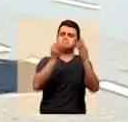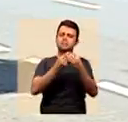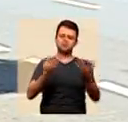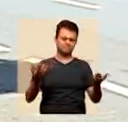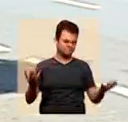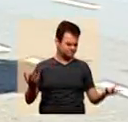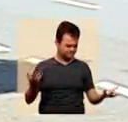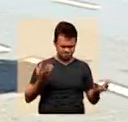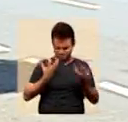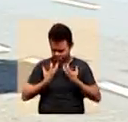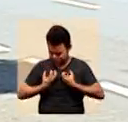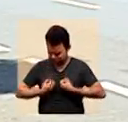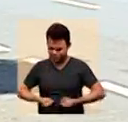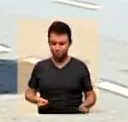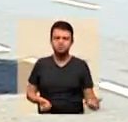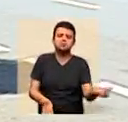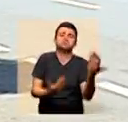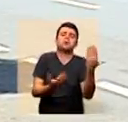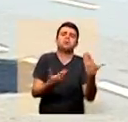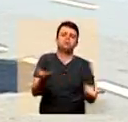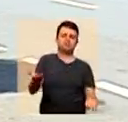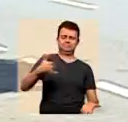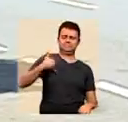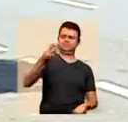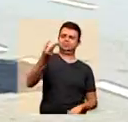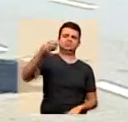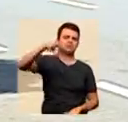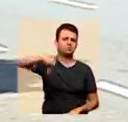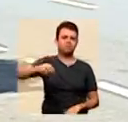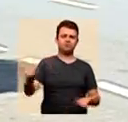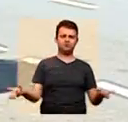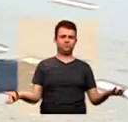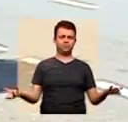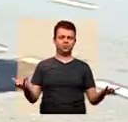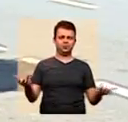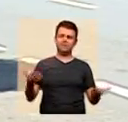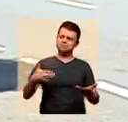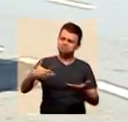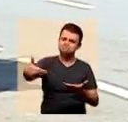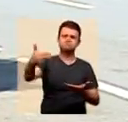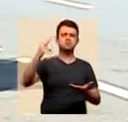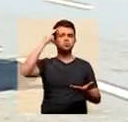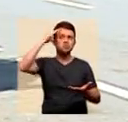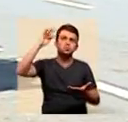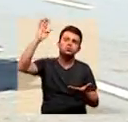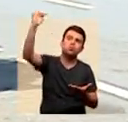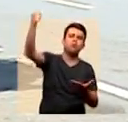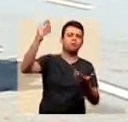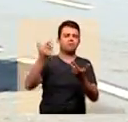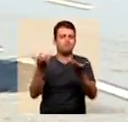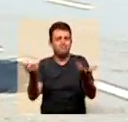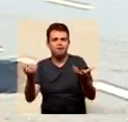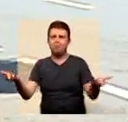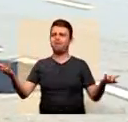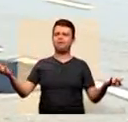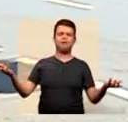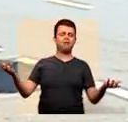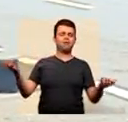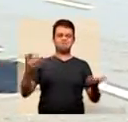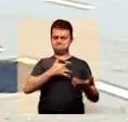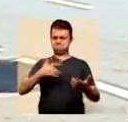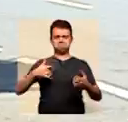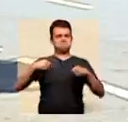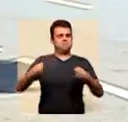ainda. Era um menino novo, 39 anos, cheio de vida, saudável, nunca teve doença nenhuma,